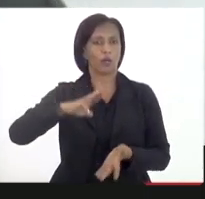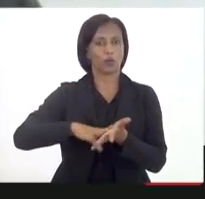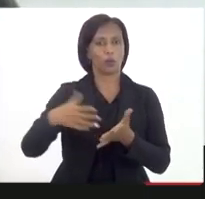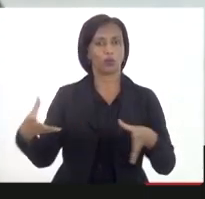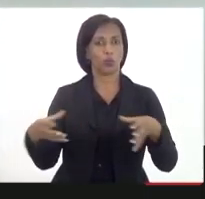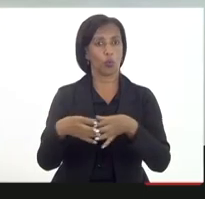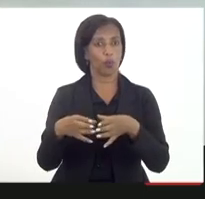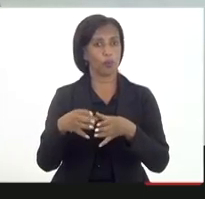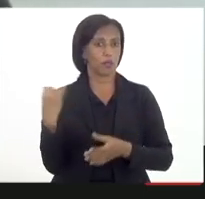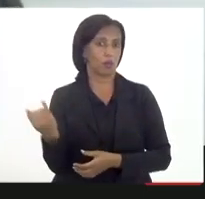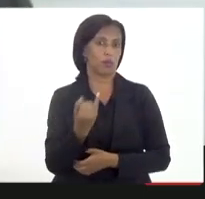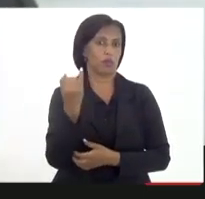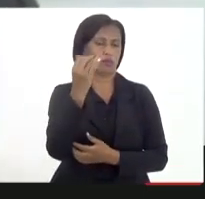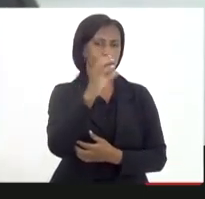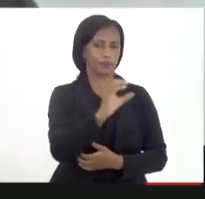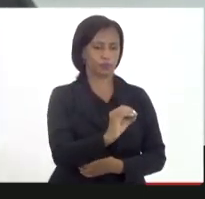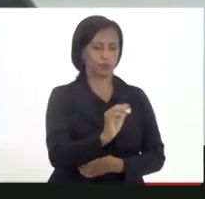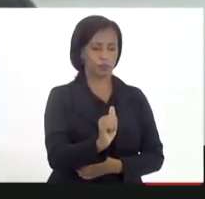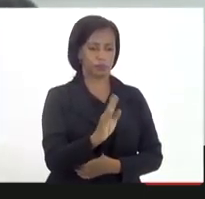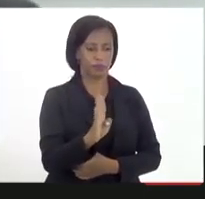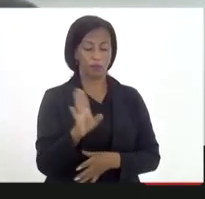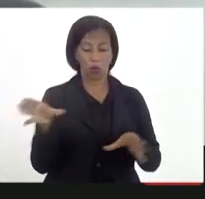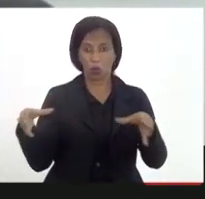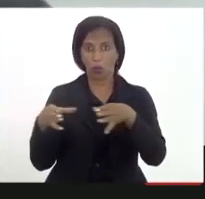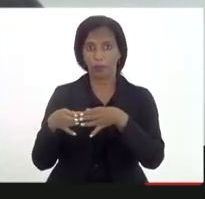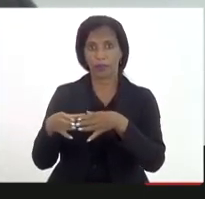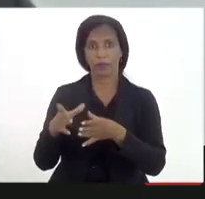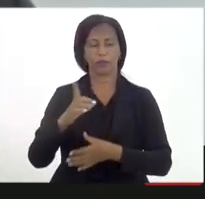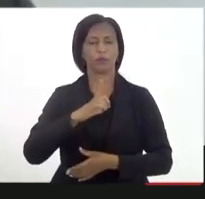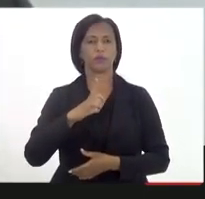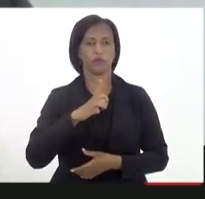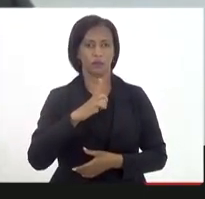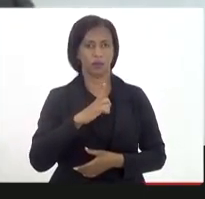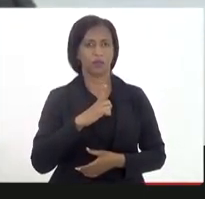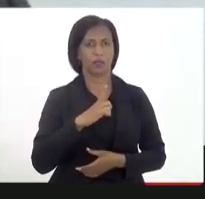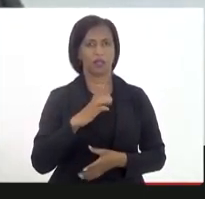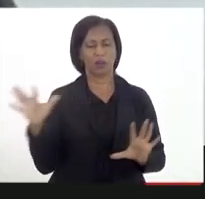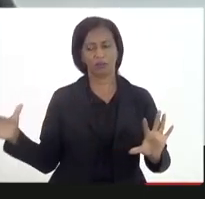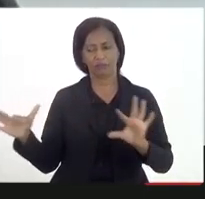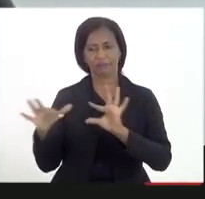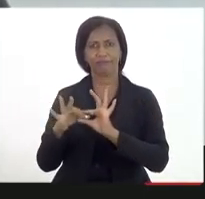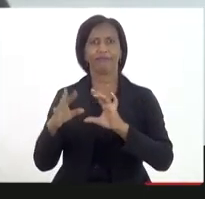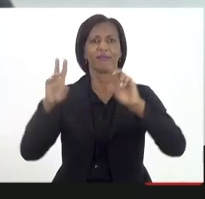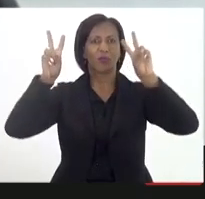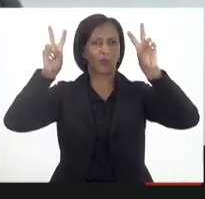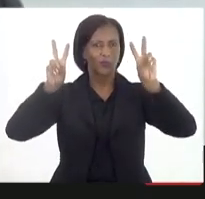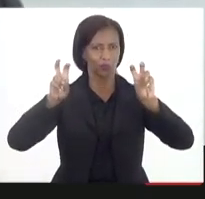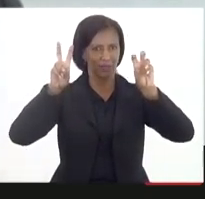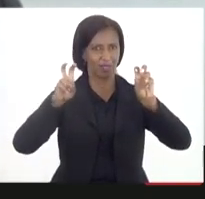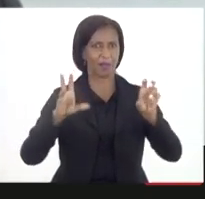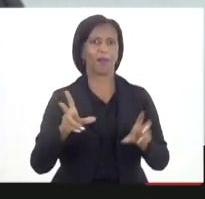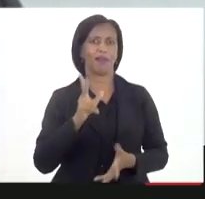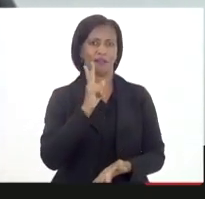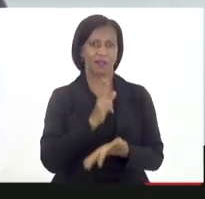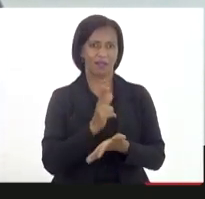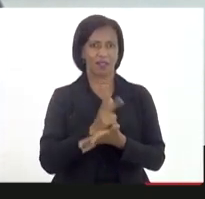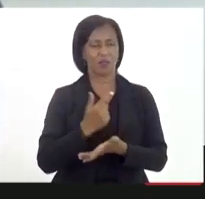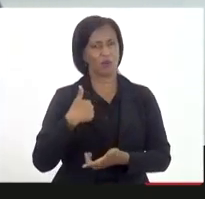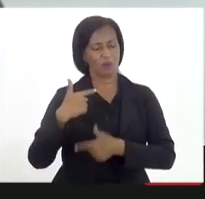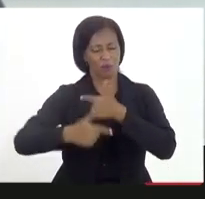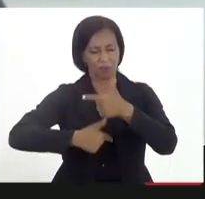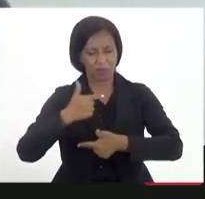membro de comissões importantes da OAB e inclusive com comissões que tem afinidade com o tema a comissão eu